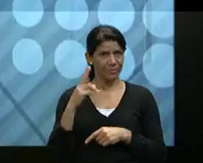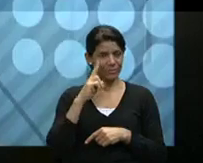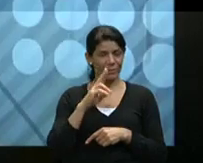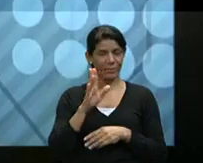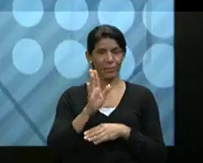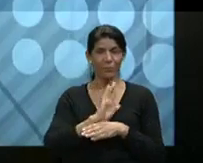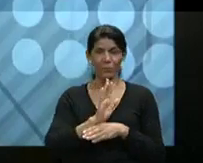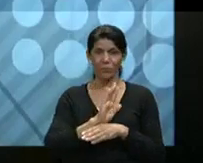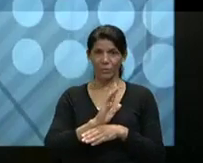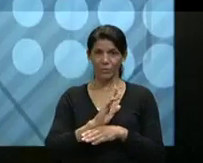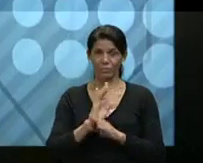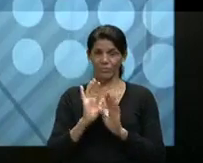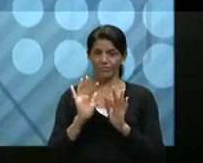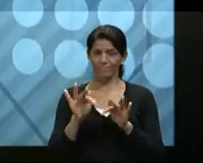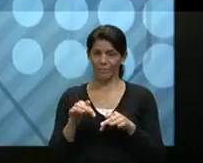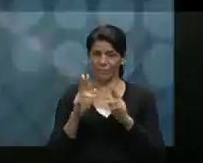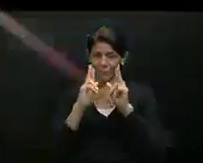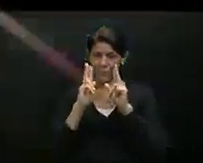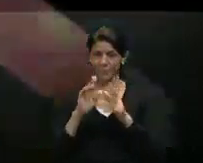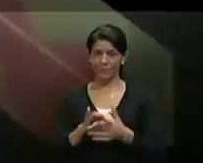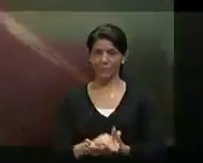o vídeo para fechá-la.